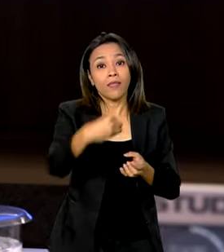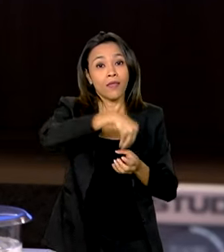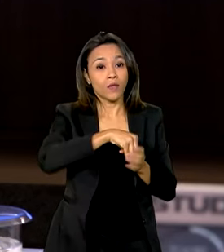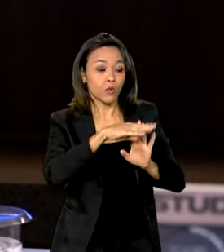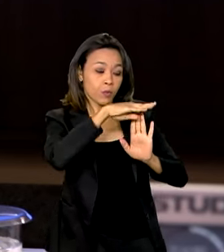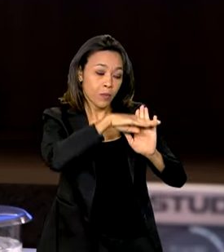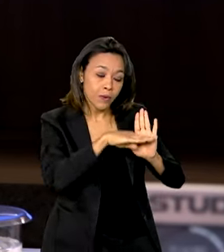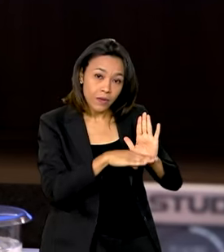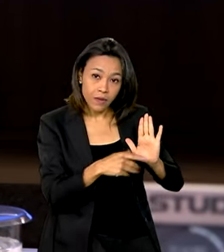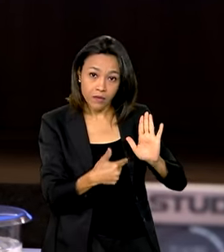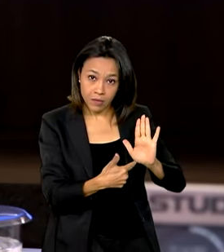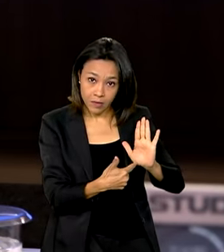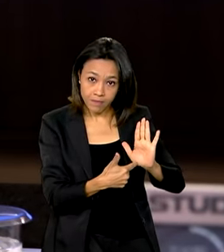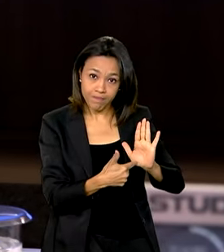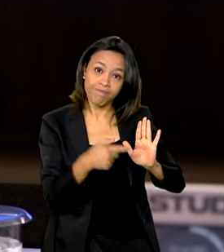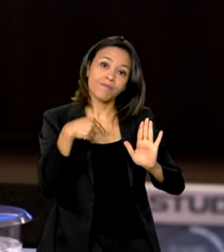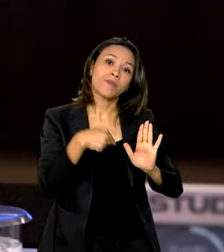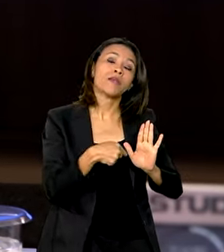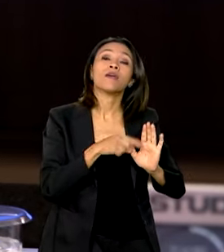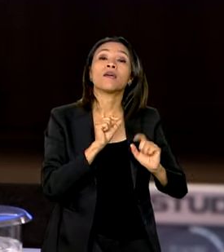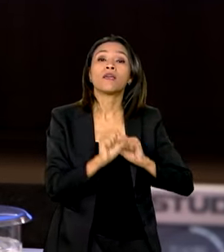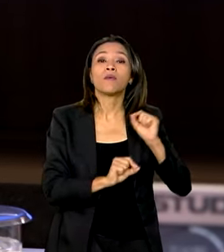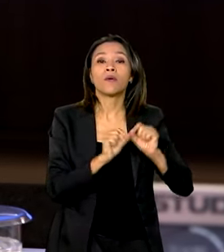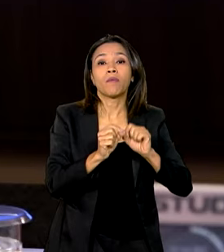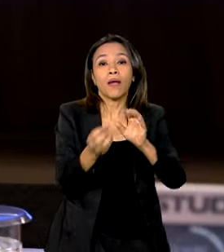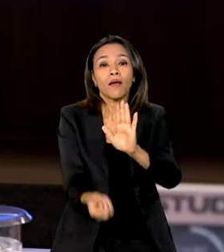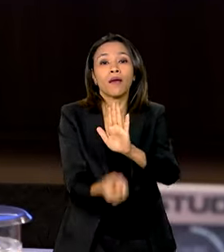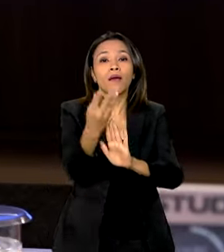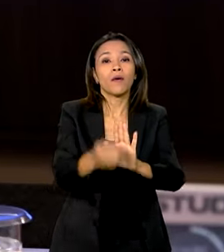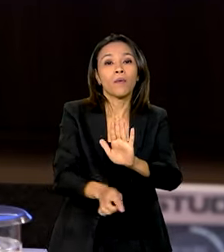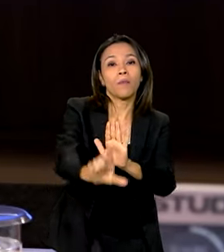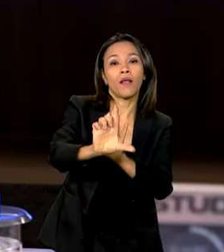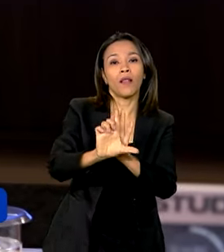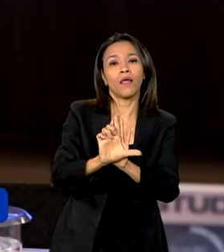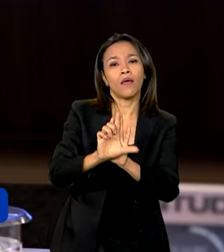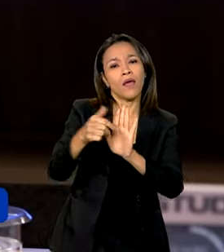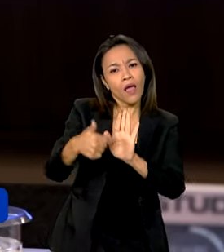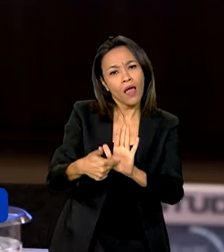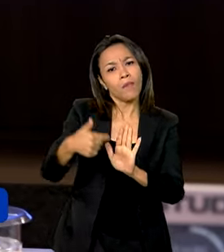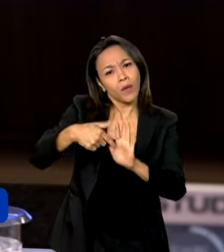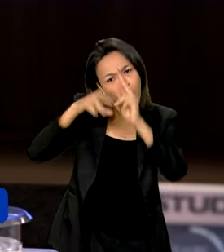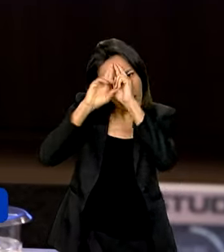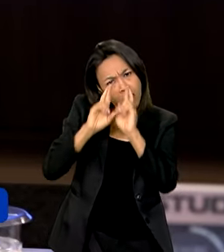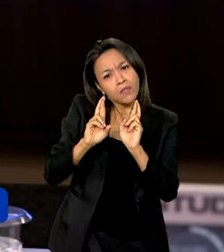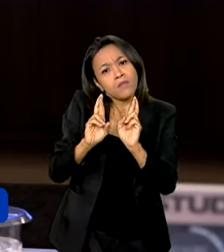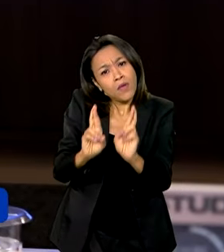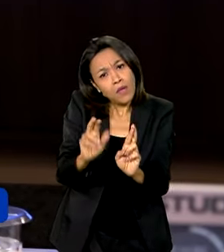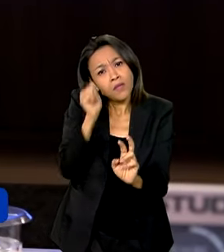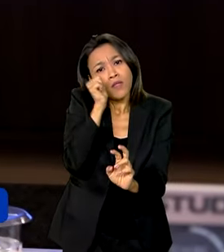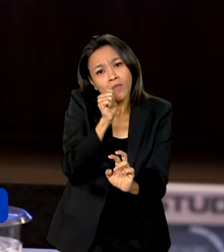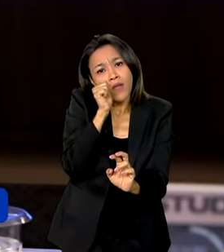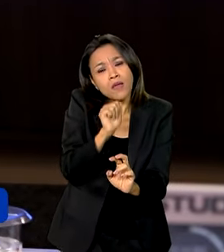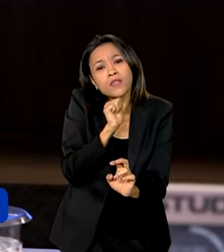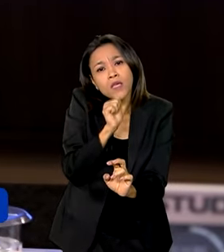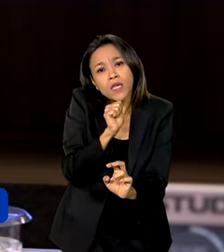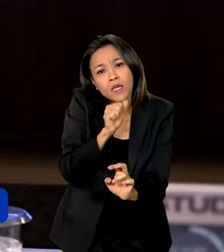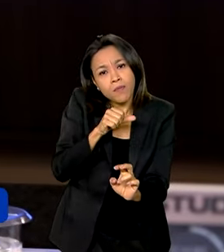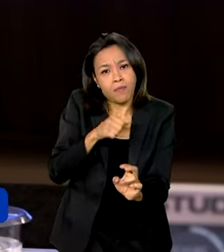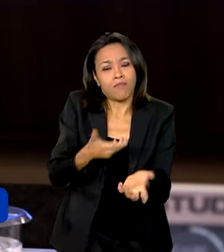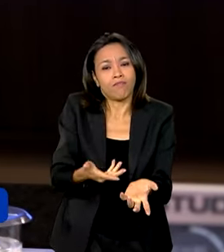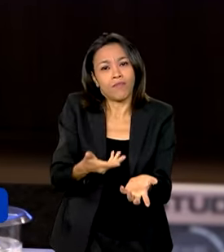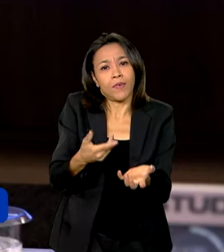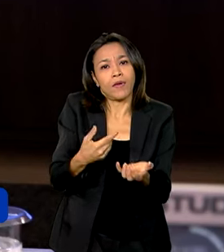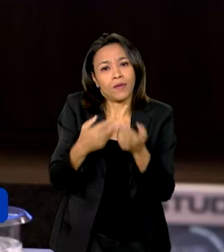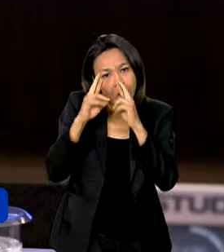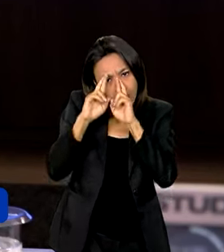e fazem parte da implementação da lei que prevê a dignidade menstrual Então isso é muito importante não